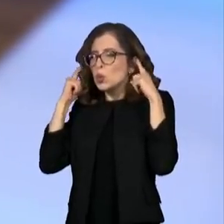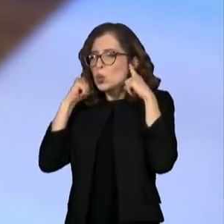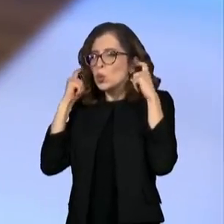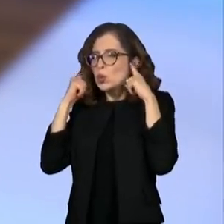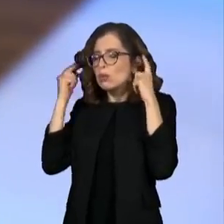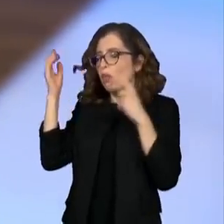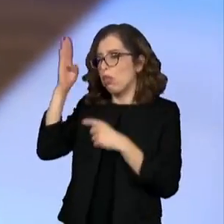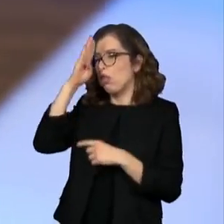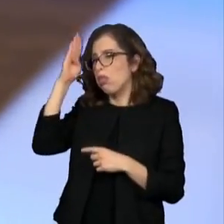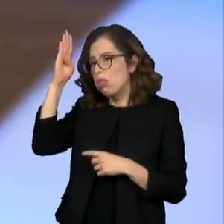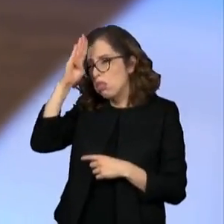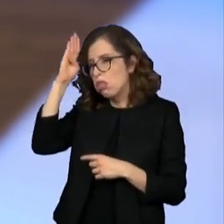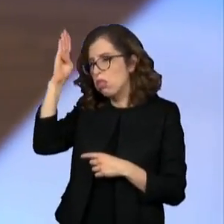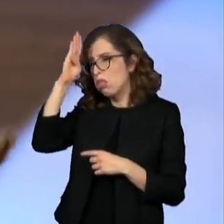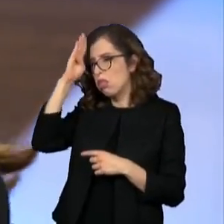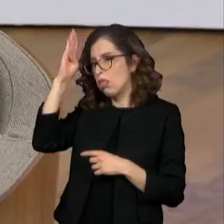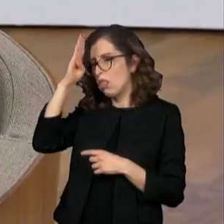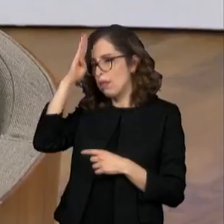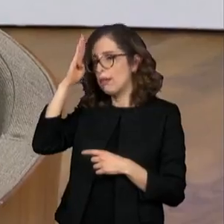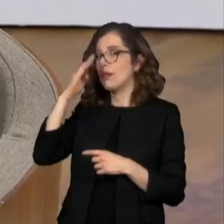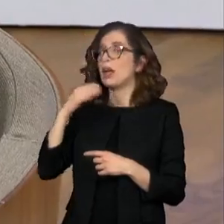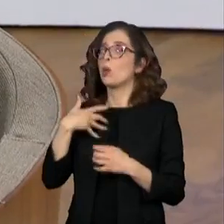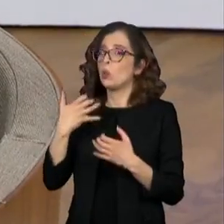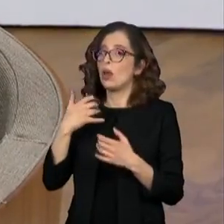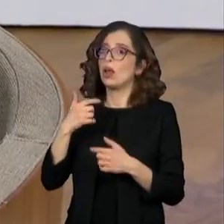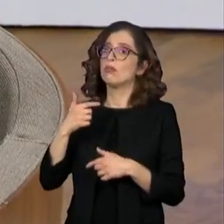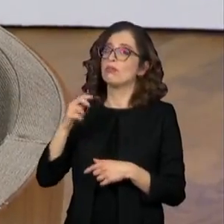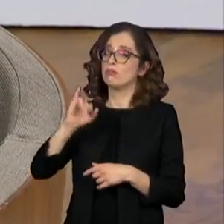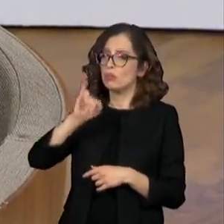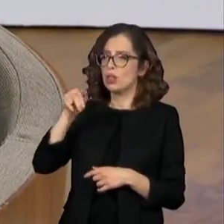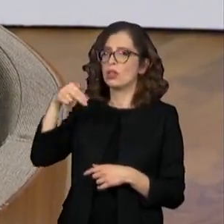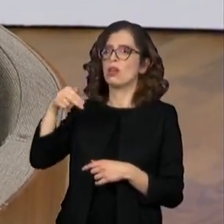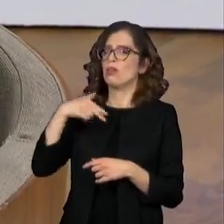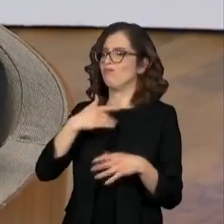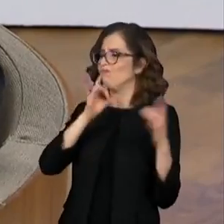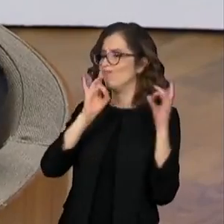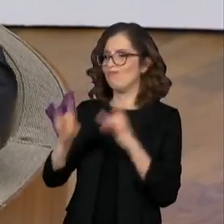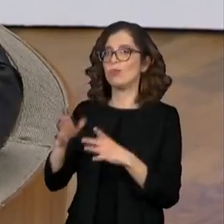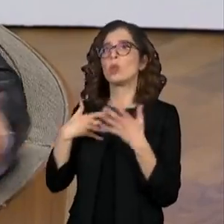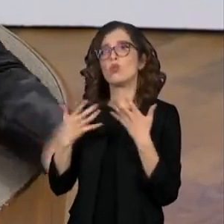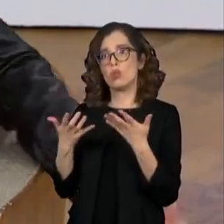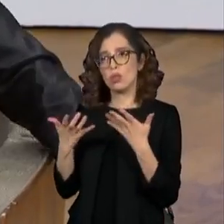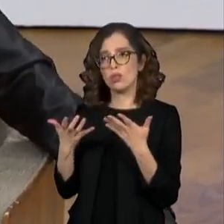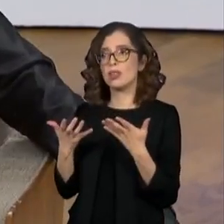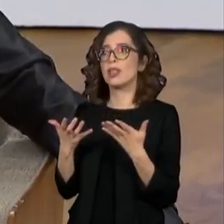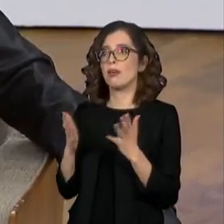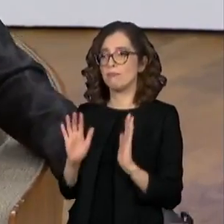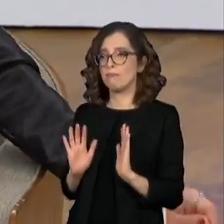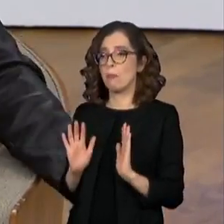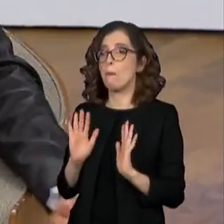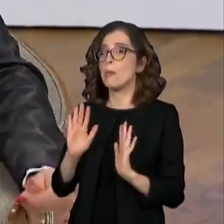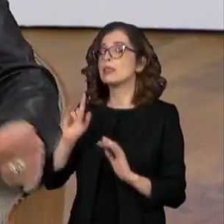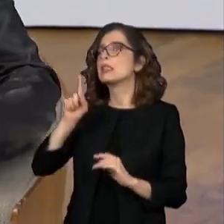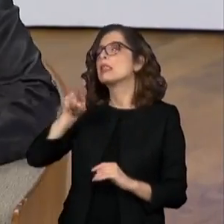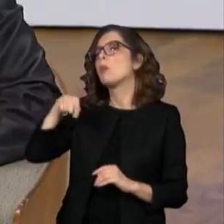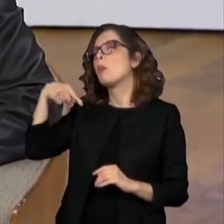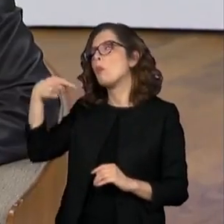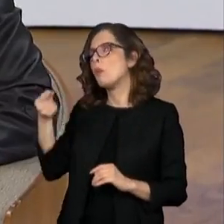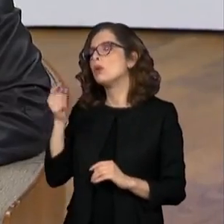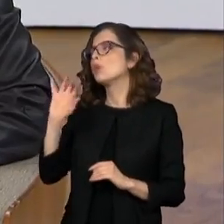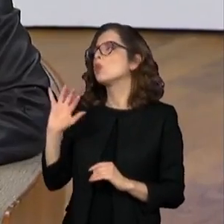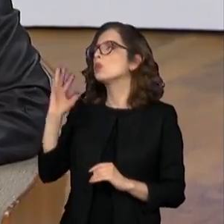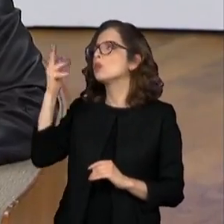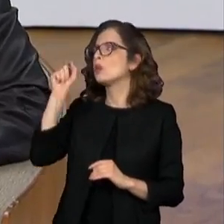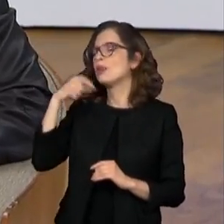meu processo de querer sair do jornal. Então, eu acho hoje, depois que eu comecei a fazer análise, depois disso e tudo,